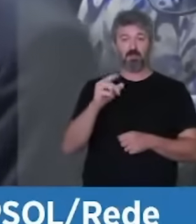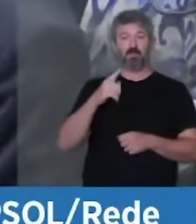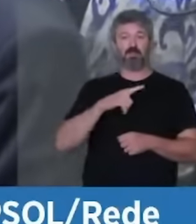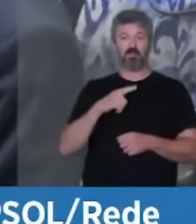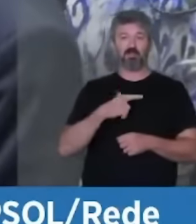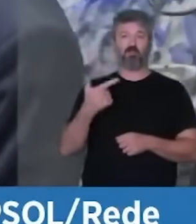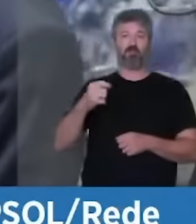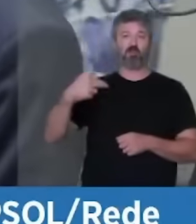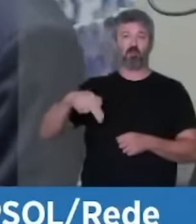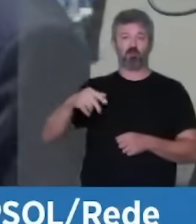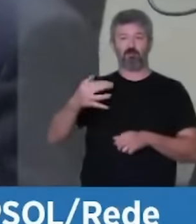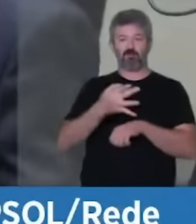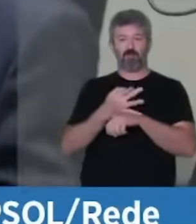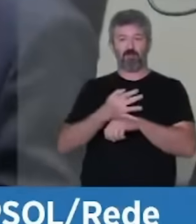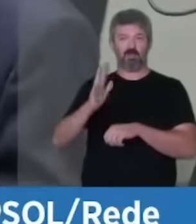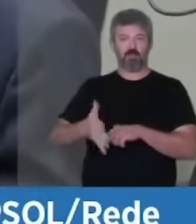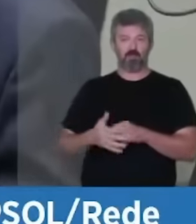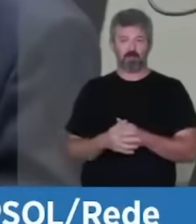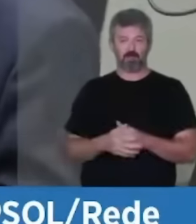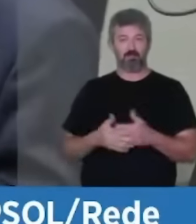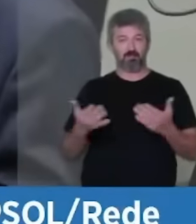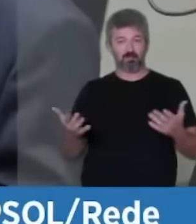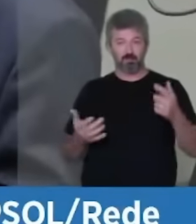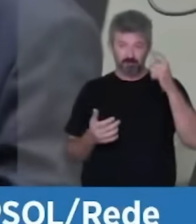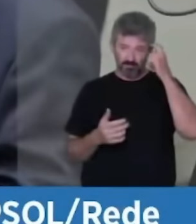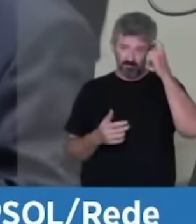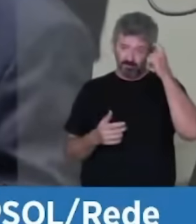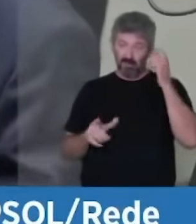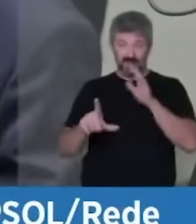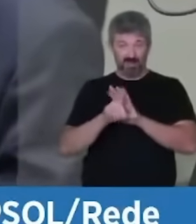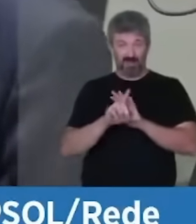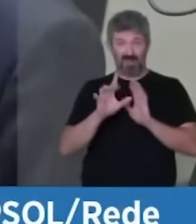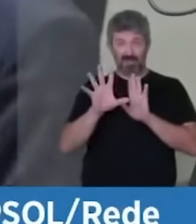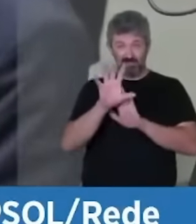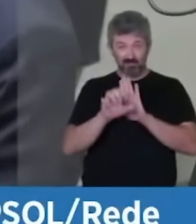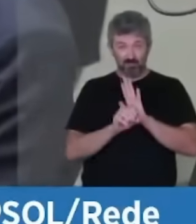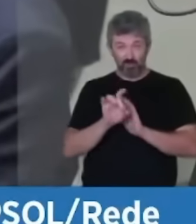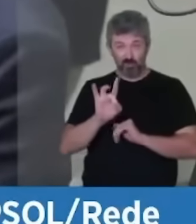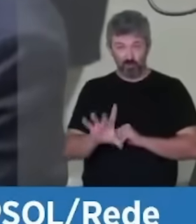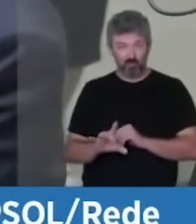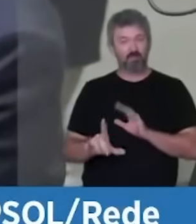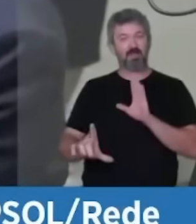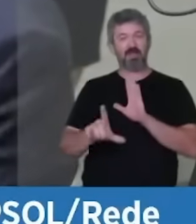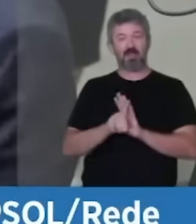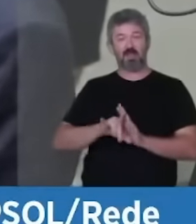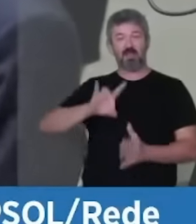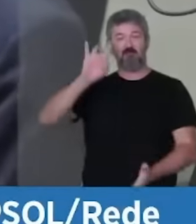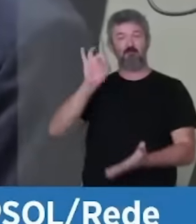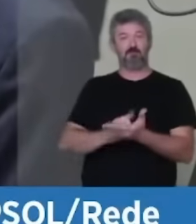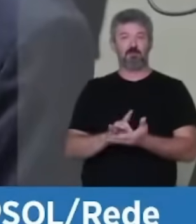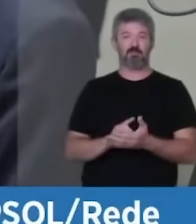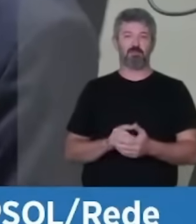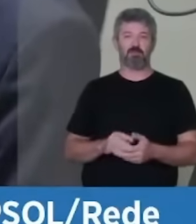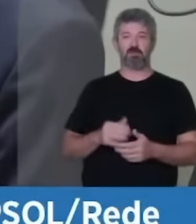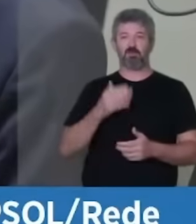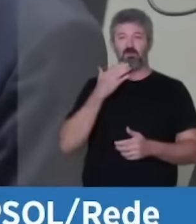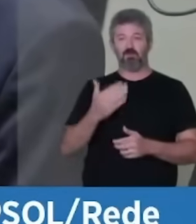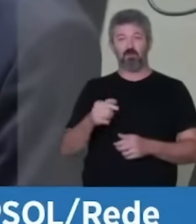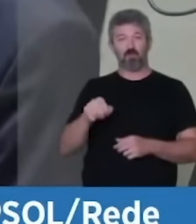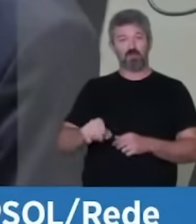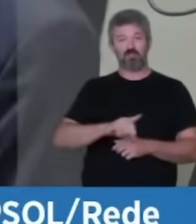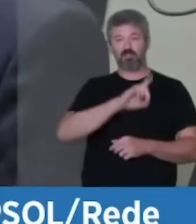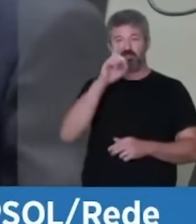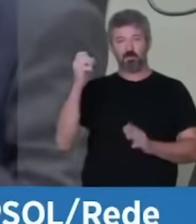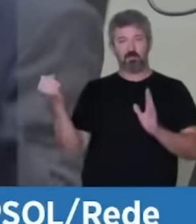20 de novembro como feriado. Portanto, essa lei não é apenas simbólica, essa lei é efetiva para que esse dia seja